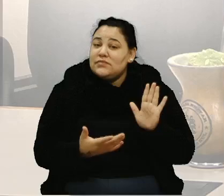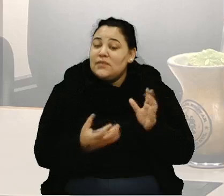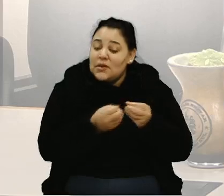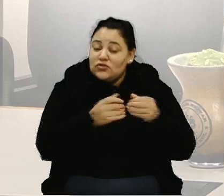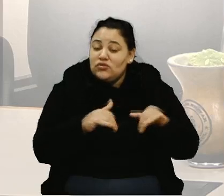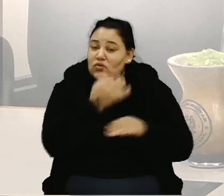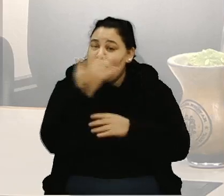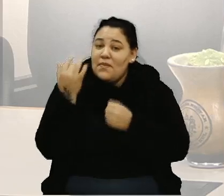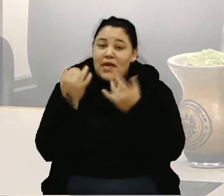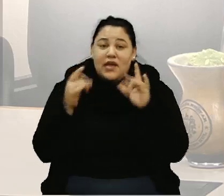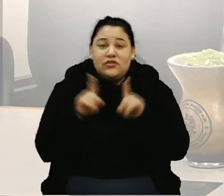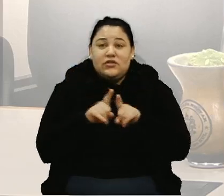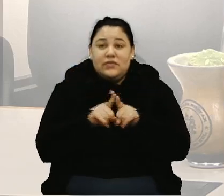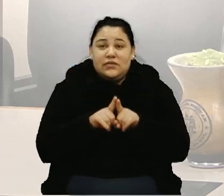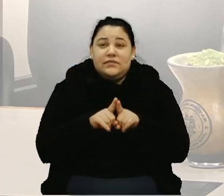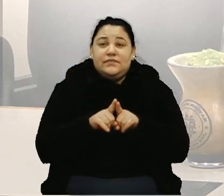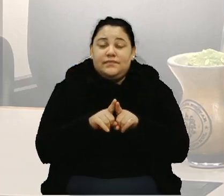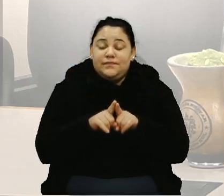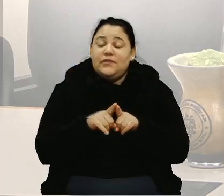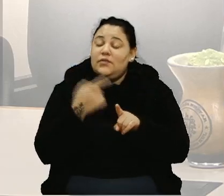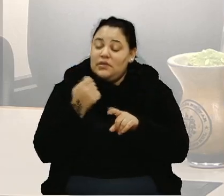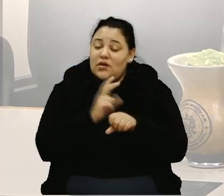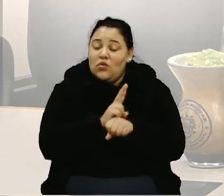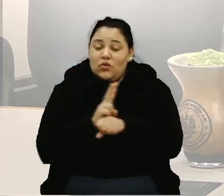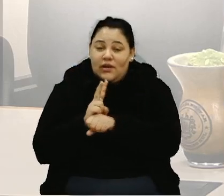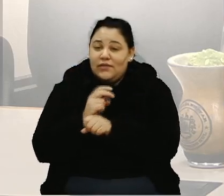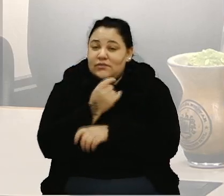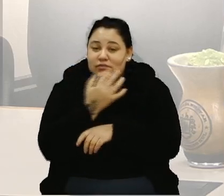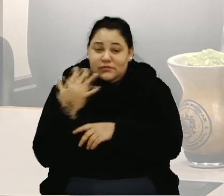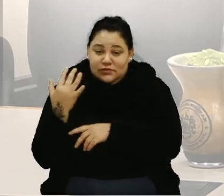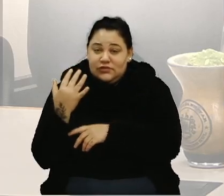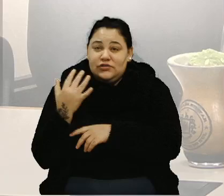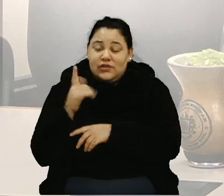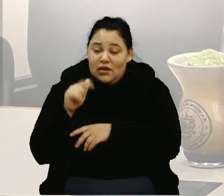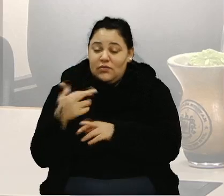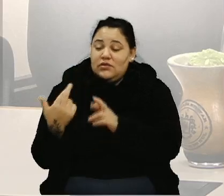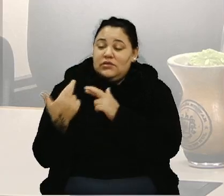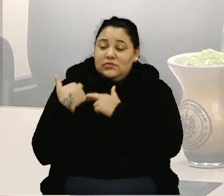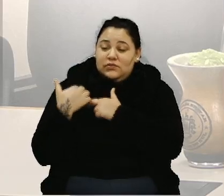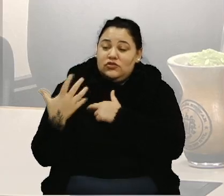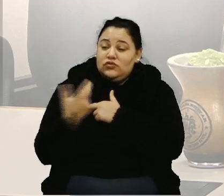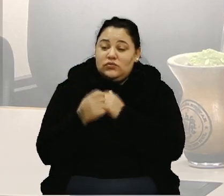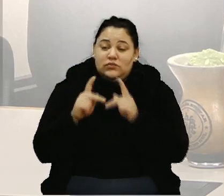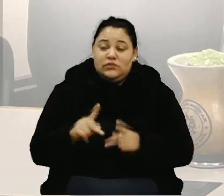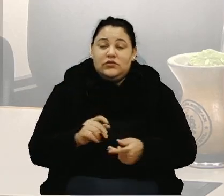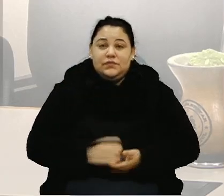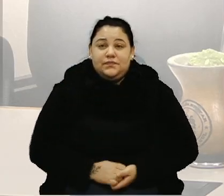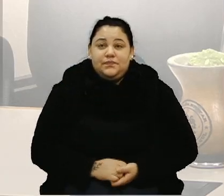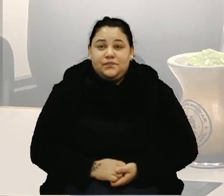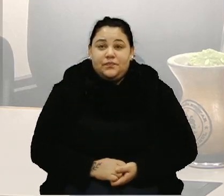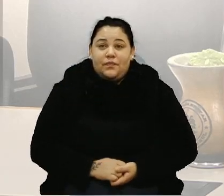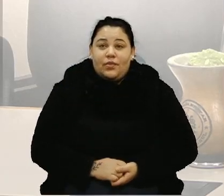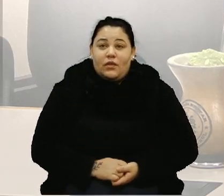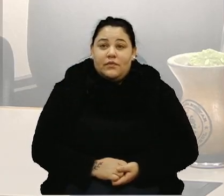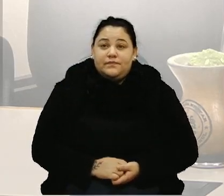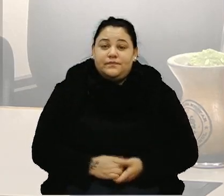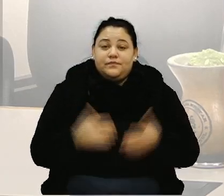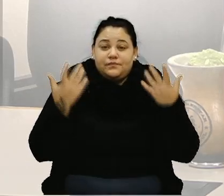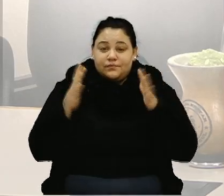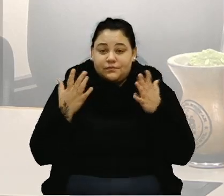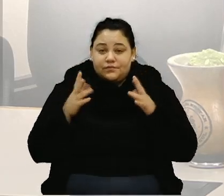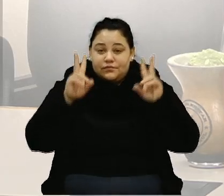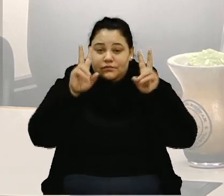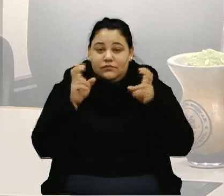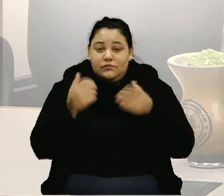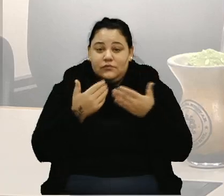né? Então, proteger o meio ambiente aí é uma responsabilidade de todos nós. Parabéns pelo tema que o senhor traz, temos que estimular,